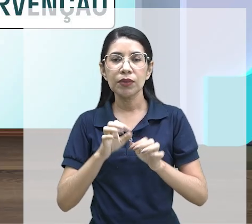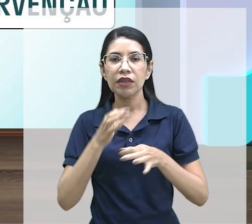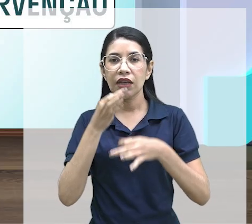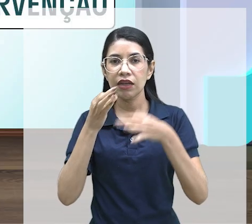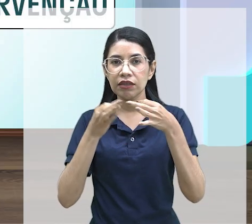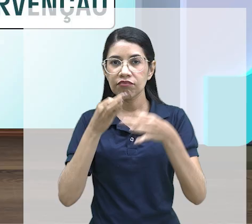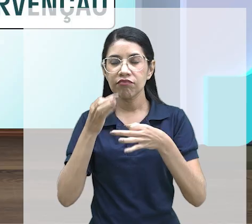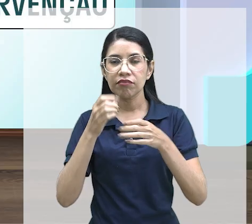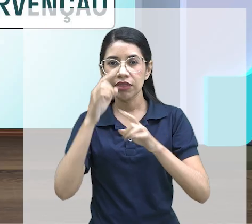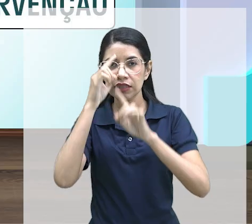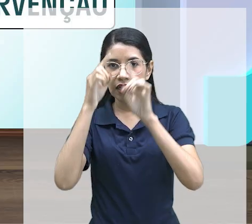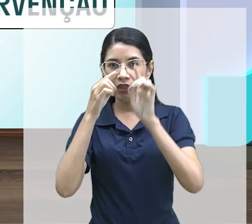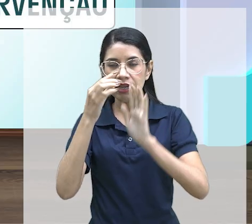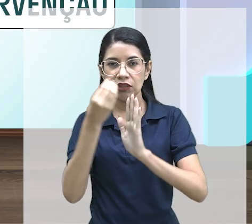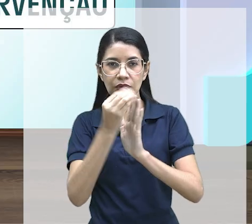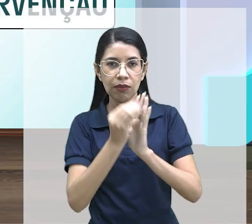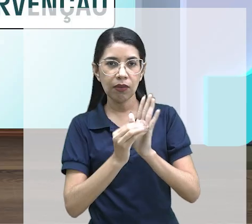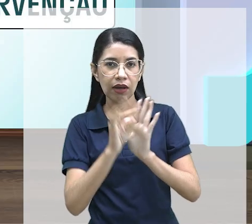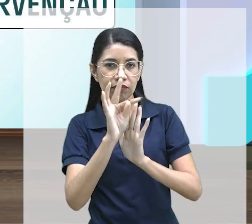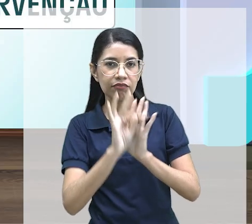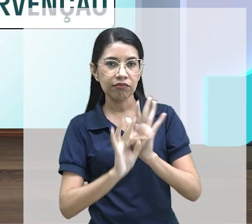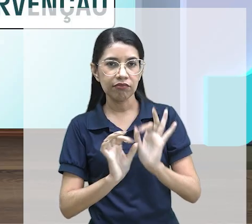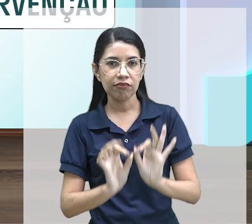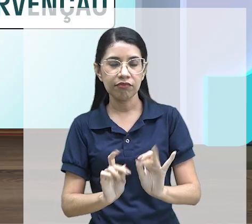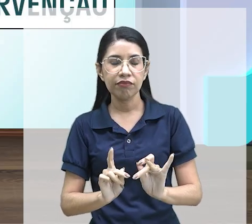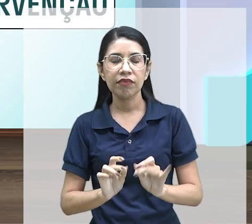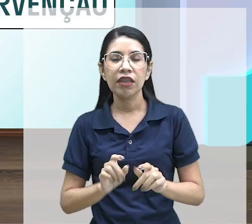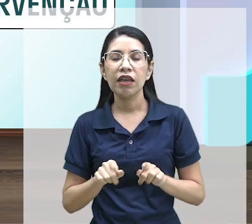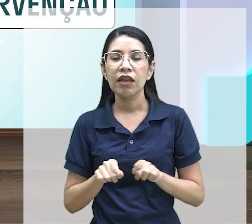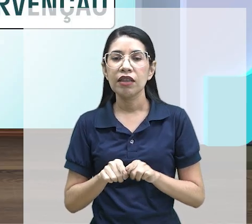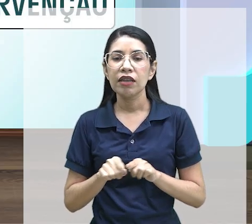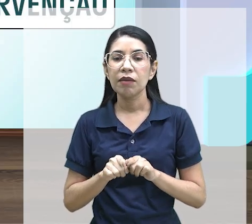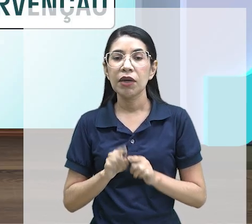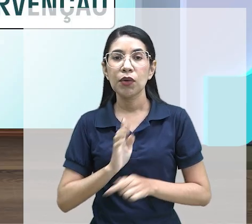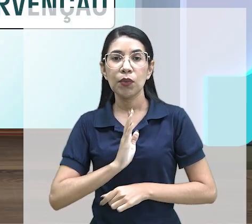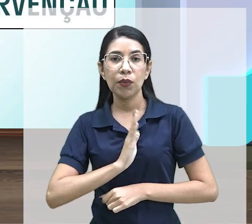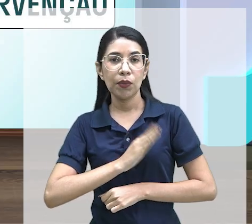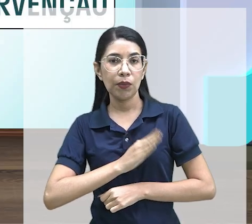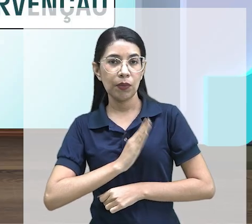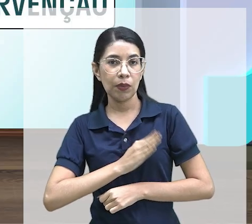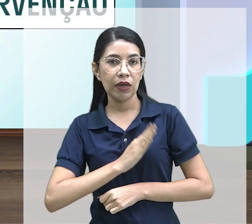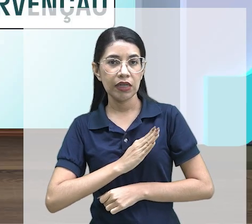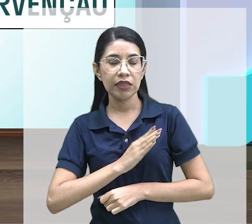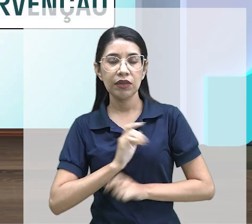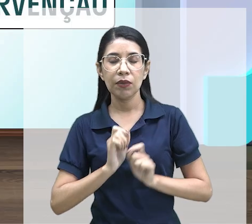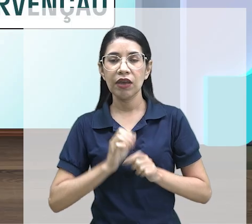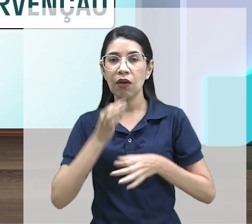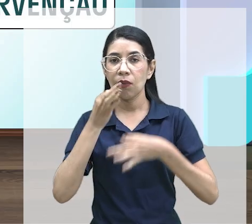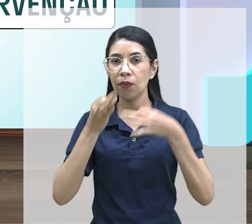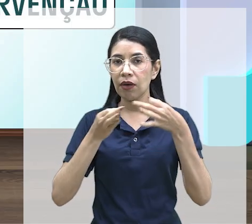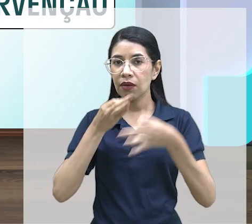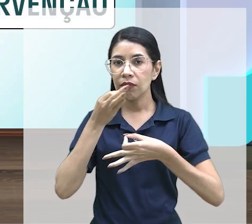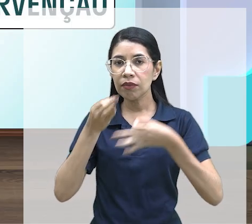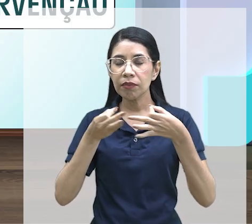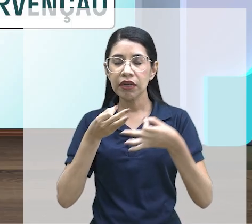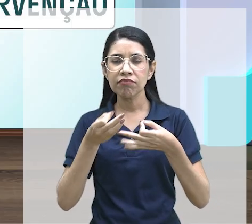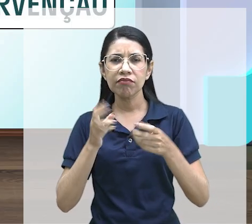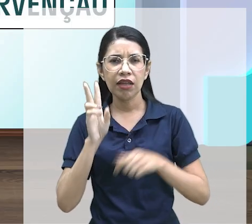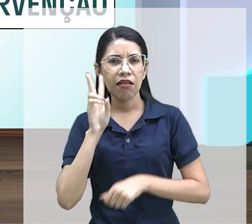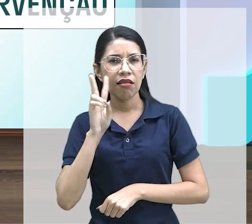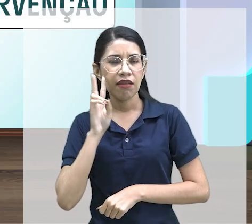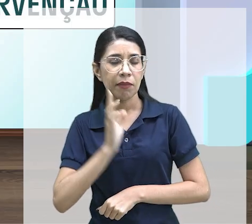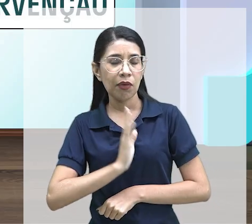para discorrer o seu texto. A gente tem aqui também no coração, né, a parte da argumentação. Lembrem